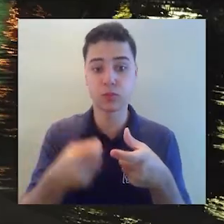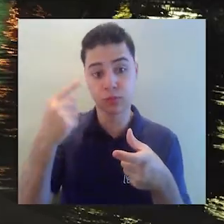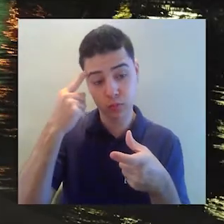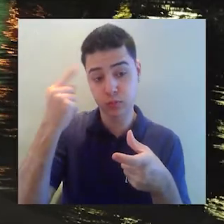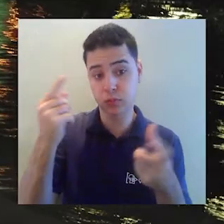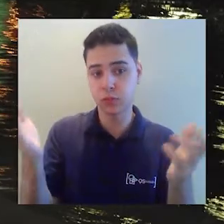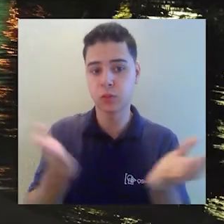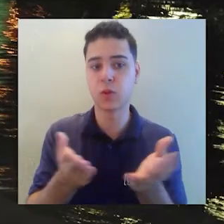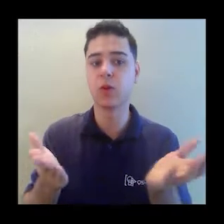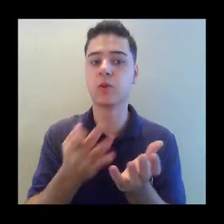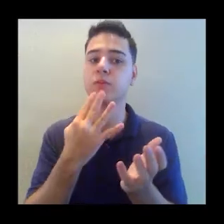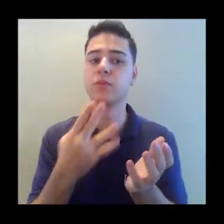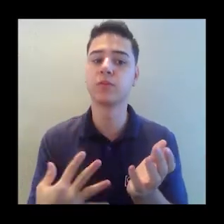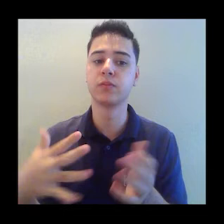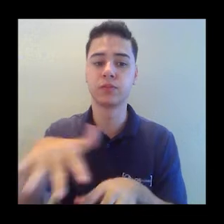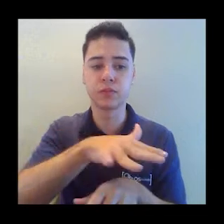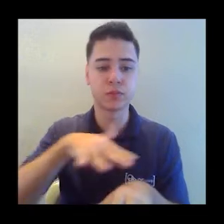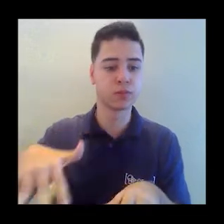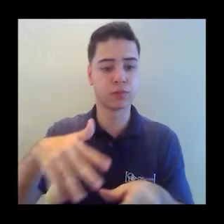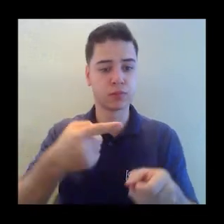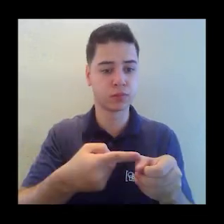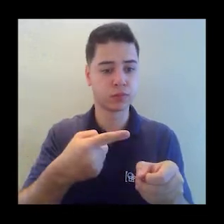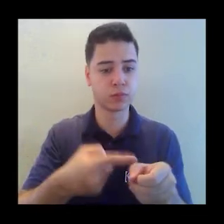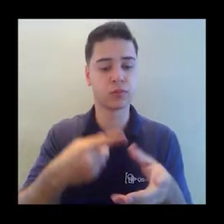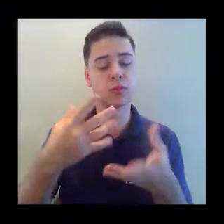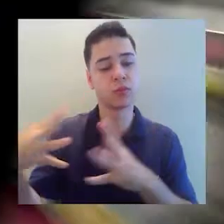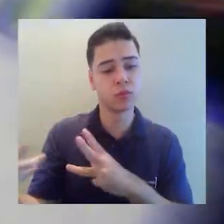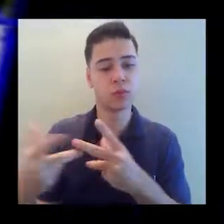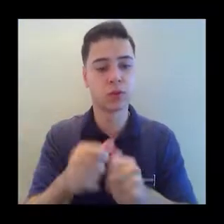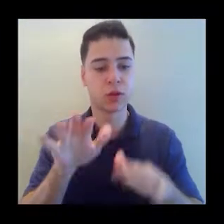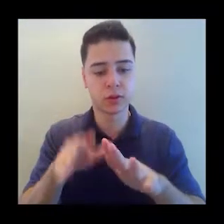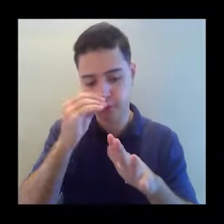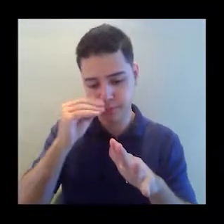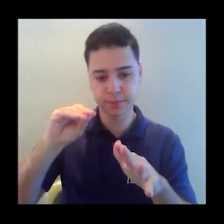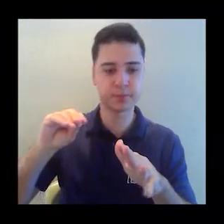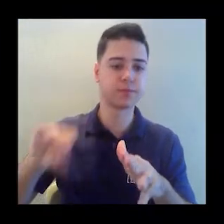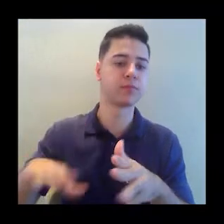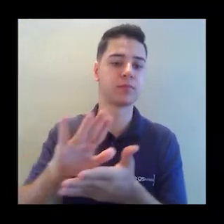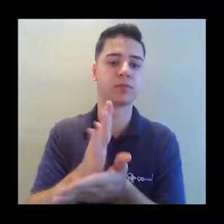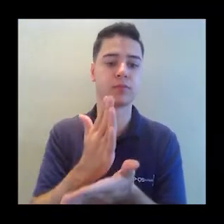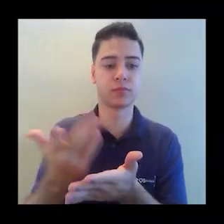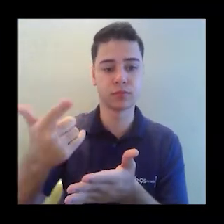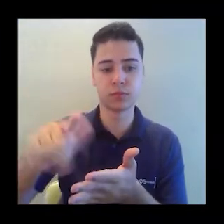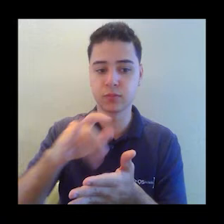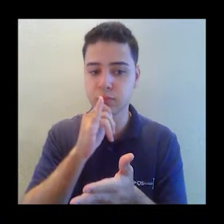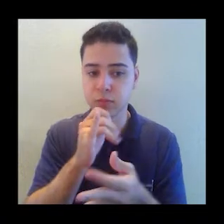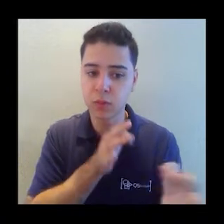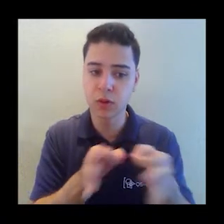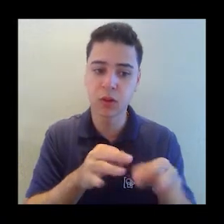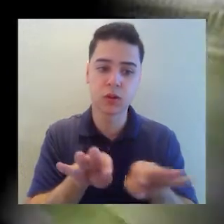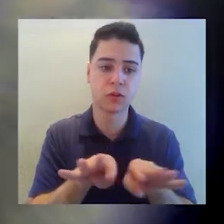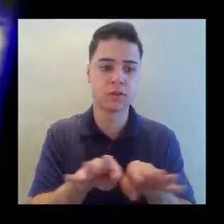surge para fazer pensar, para colorir o espaço urbano, para levar mais vida a áreas das cidades que estavam mais deixadas de lado, e algumas vezes